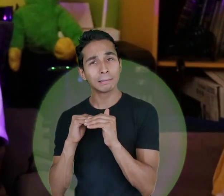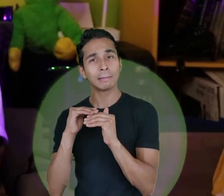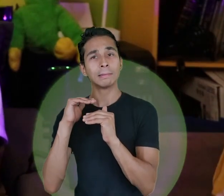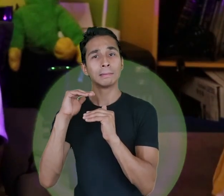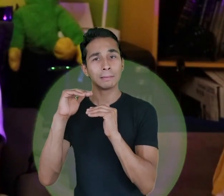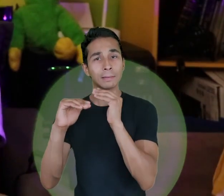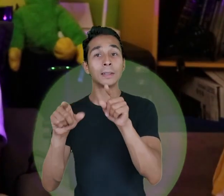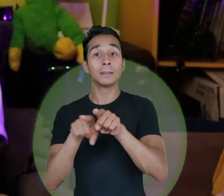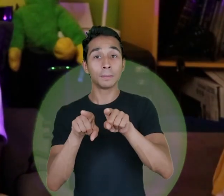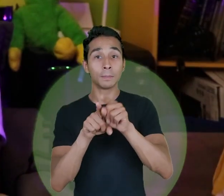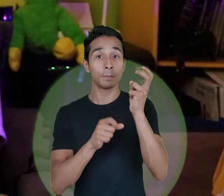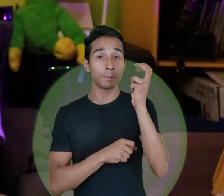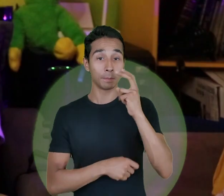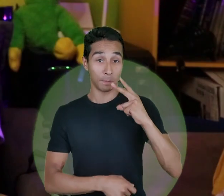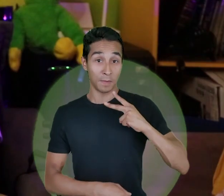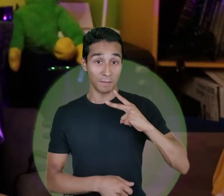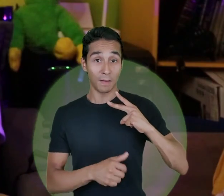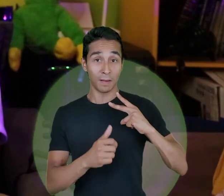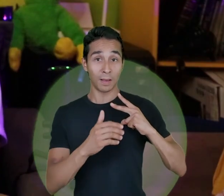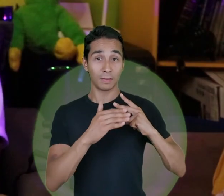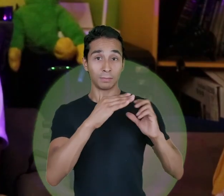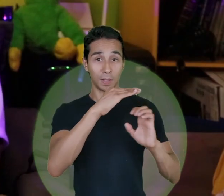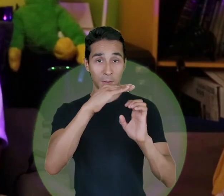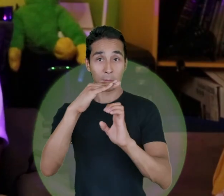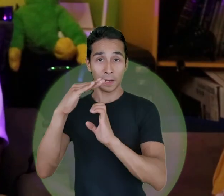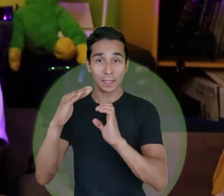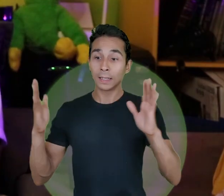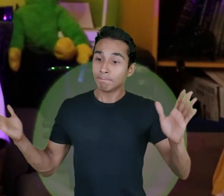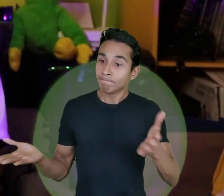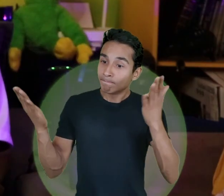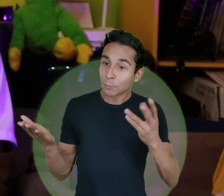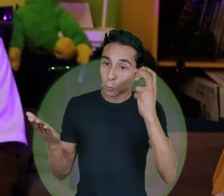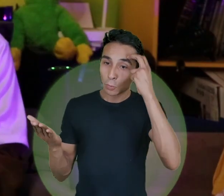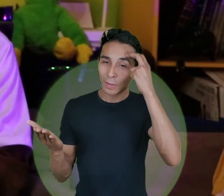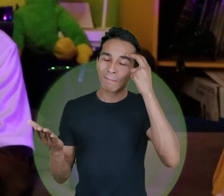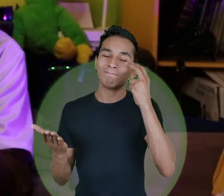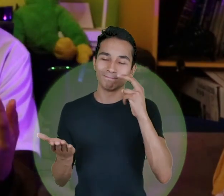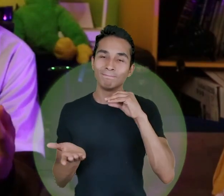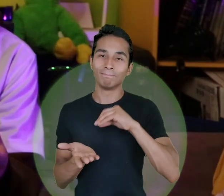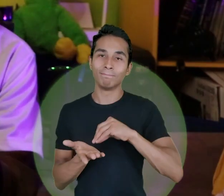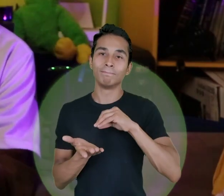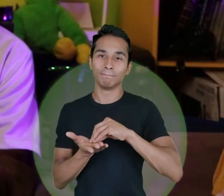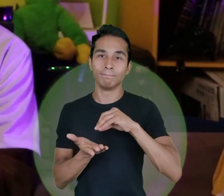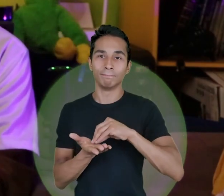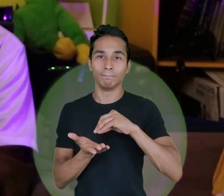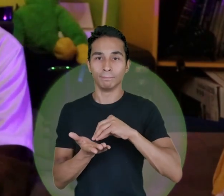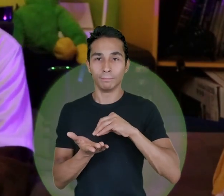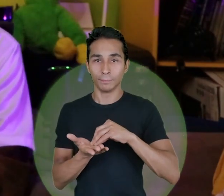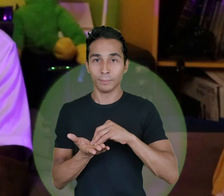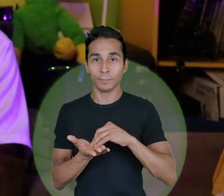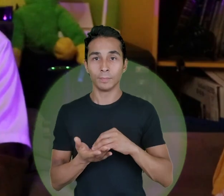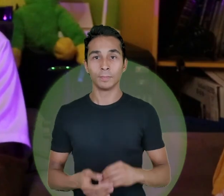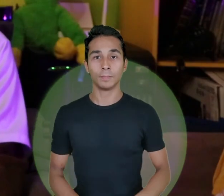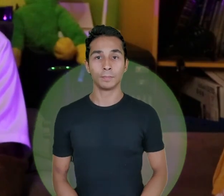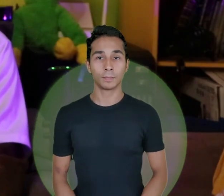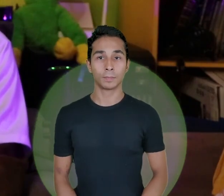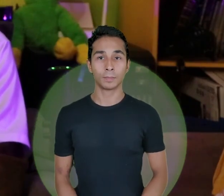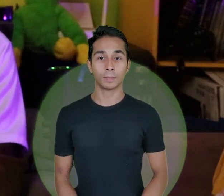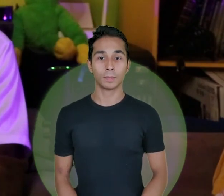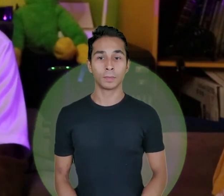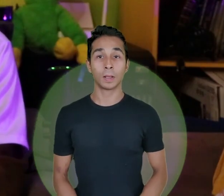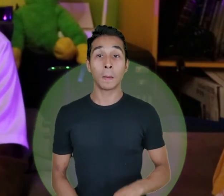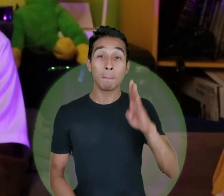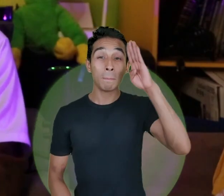privadas, né, de incentivo à cultura. Então a gente, além de passar por uma camada que é do território, que